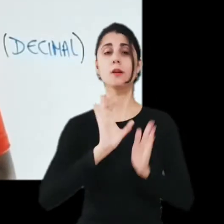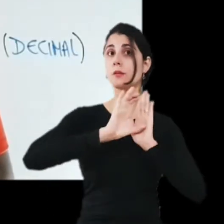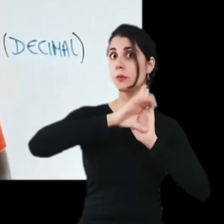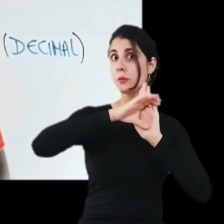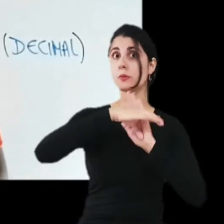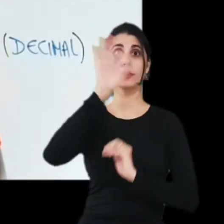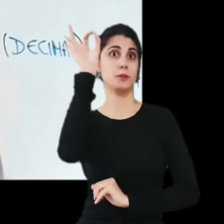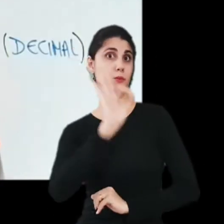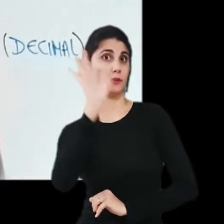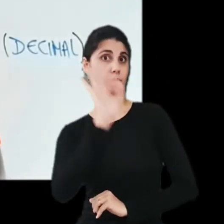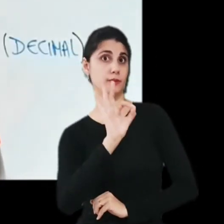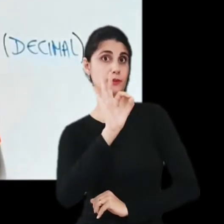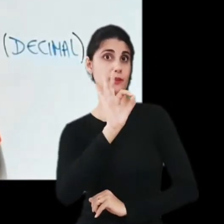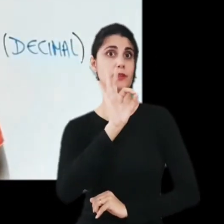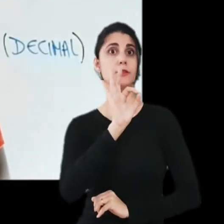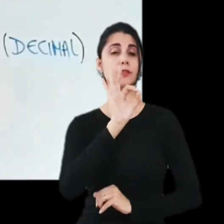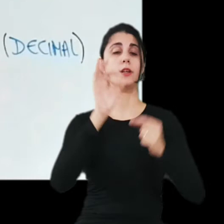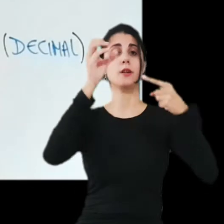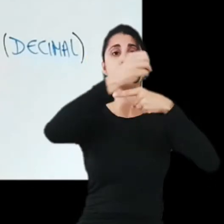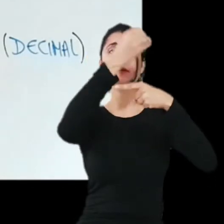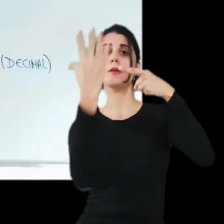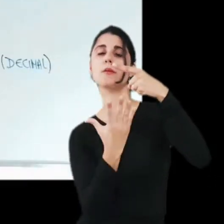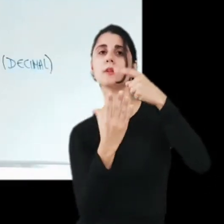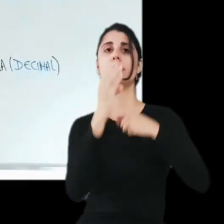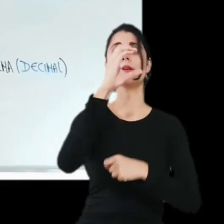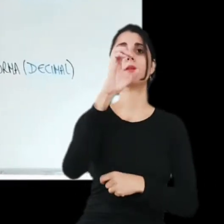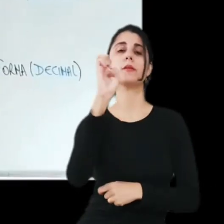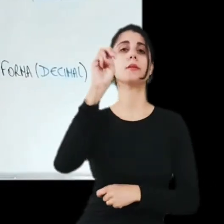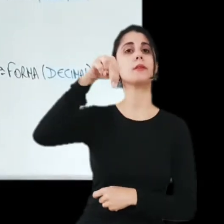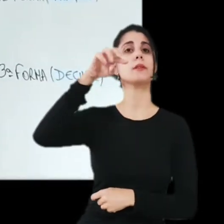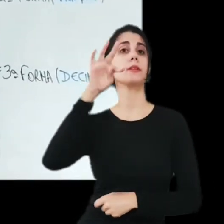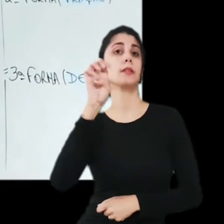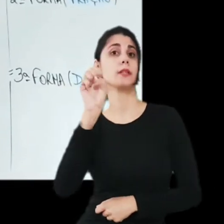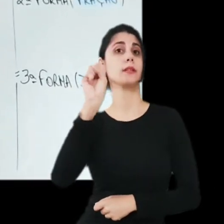porcentagem. Porcentagem é uma fração centesimal. Por exemplo,